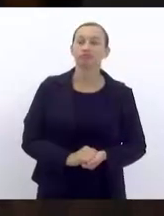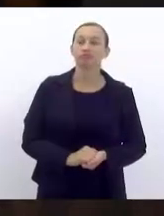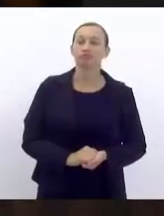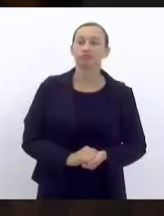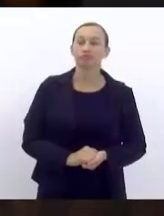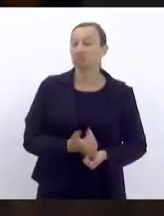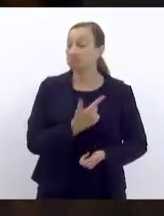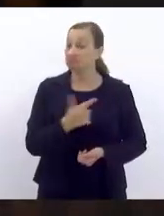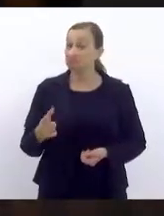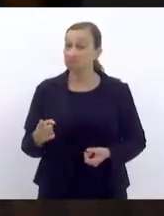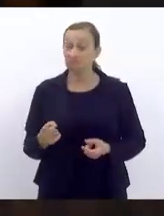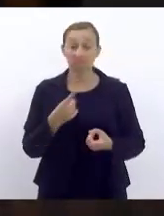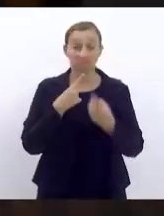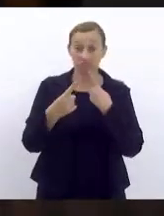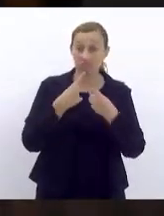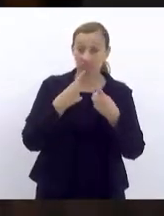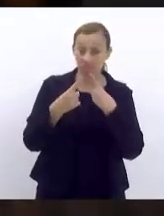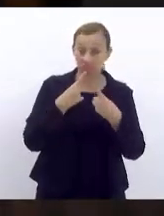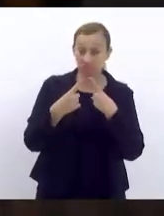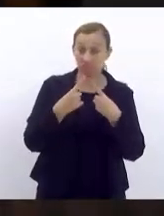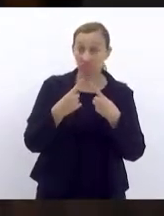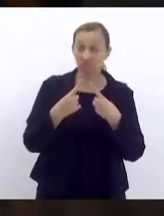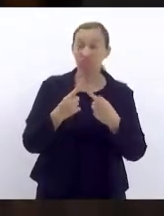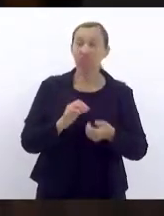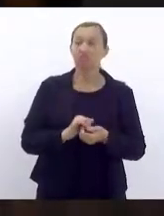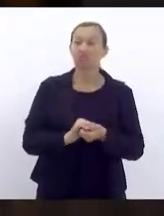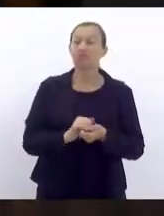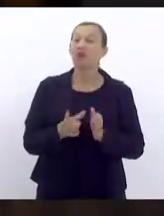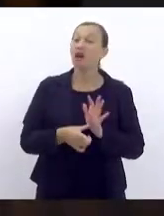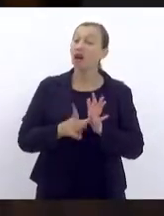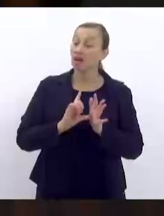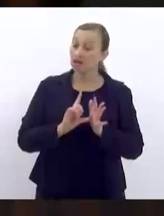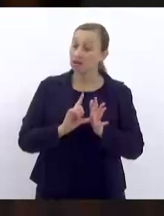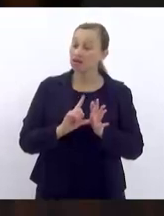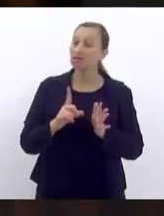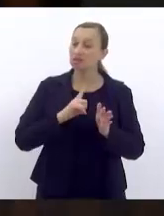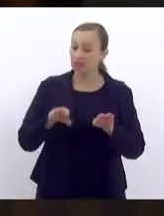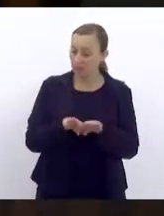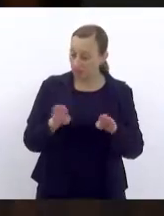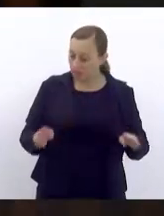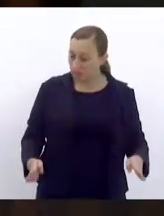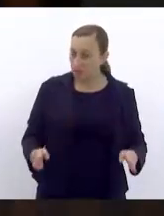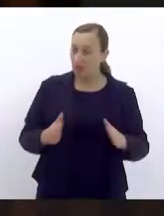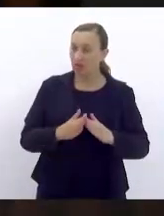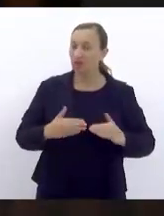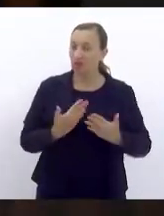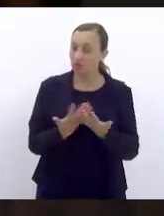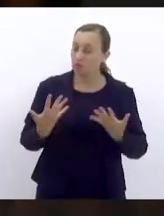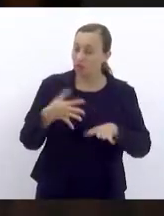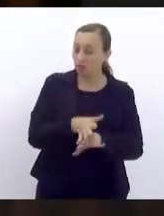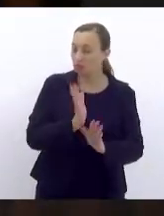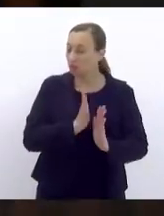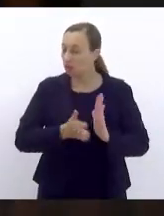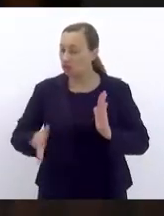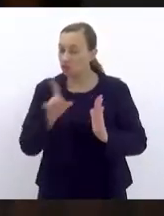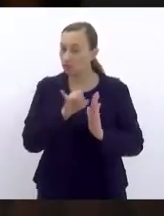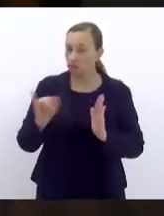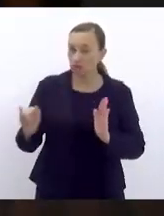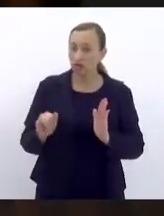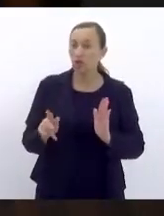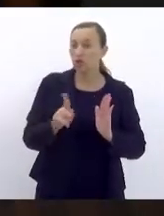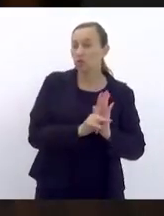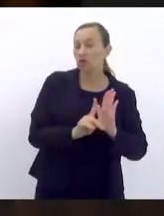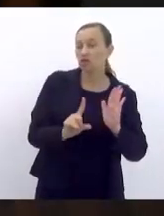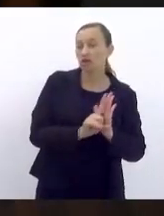não não havendo mais nada a tratar antes porém há sobre a mesa requerimento de inclusão na ordem do dia do